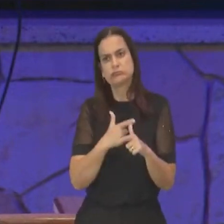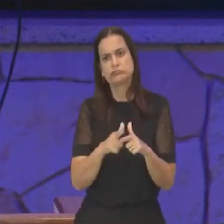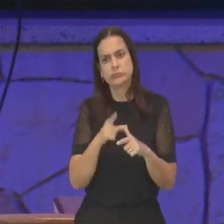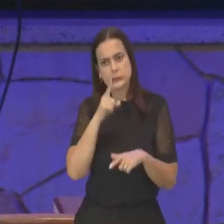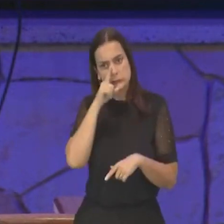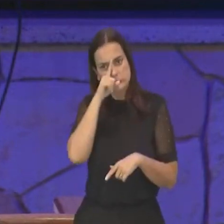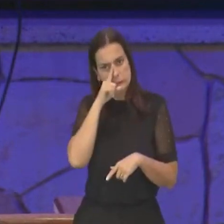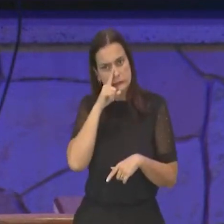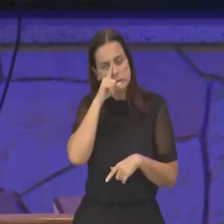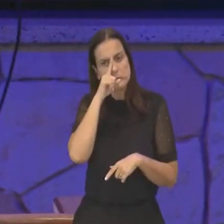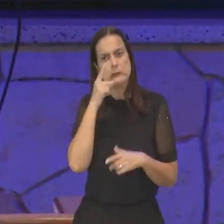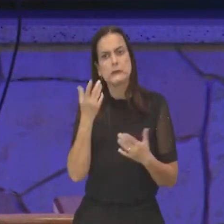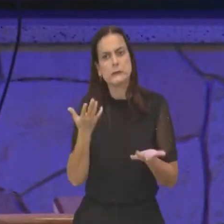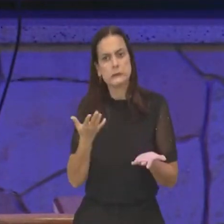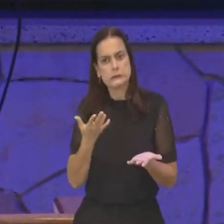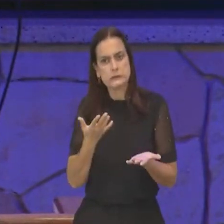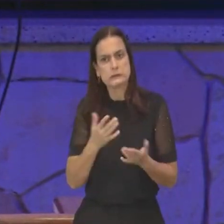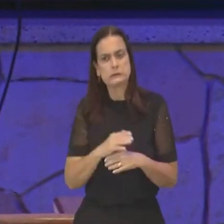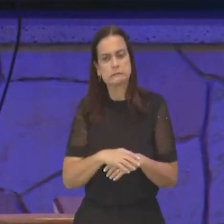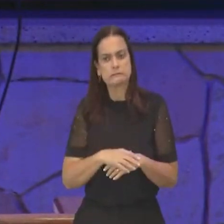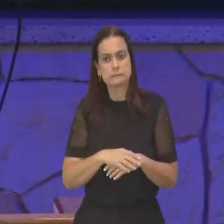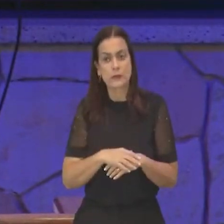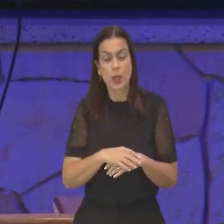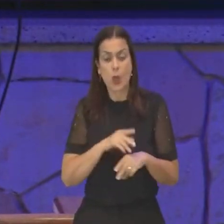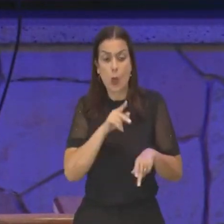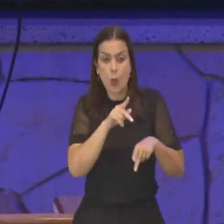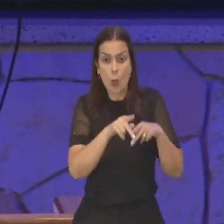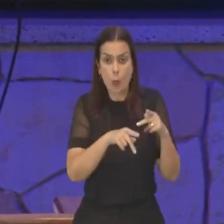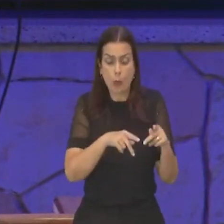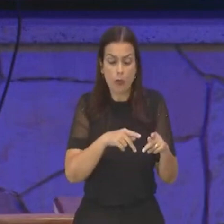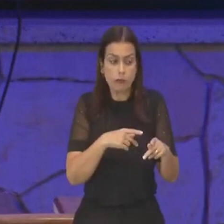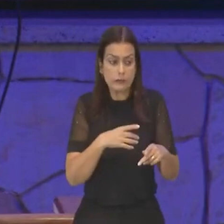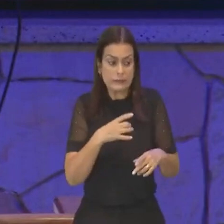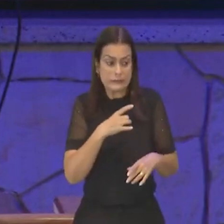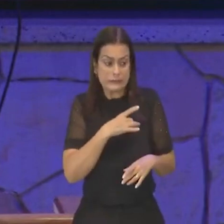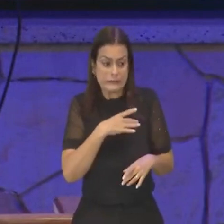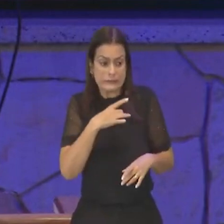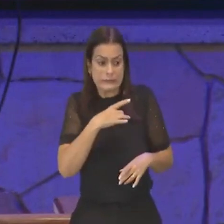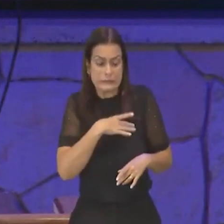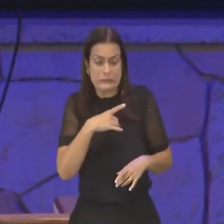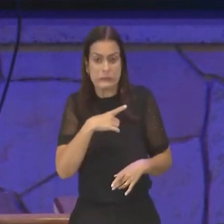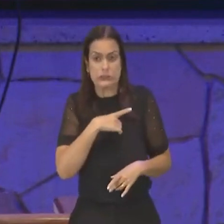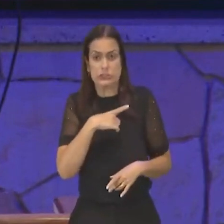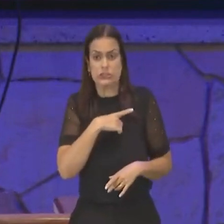Ameaças que já começavam a rondar o povo de Deus.